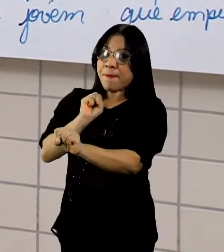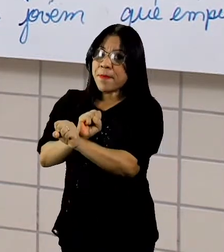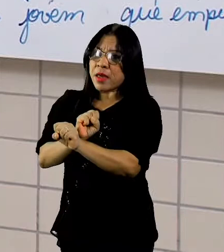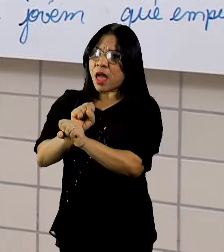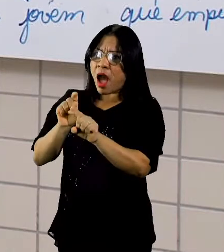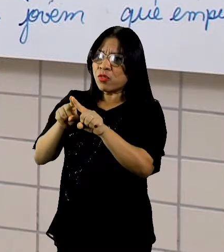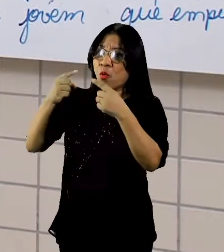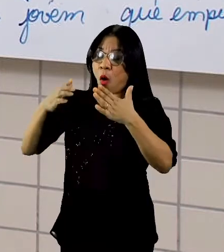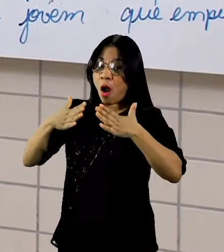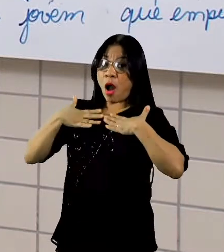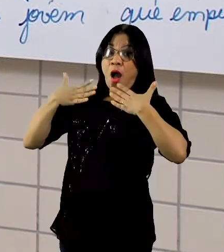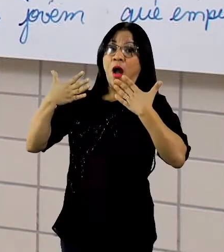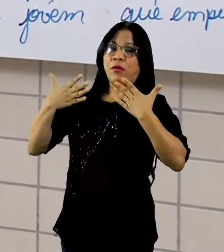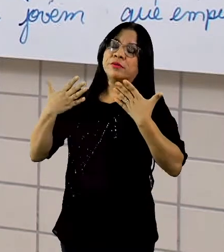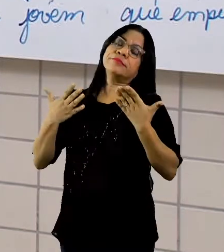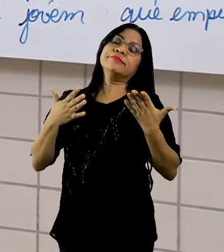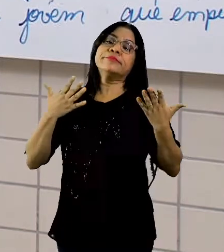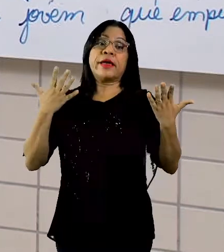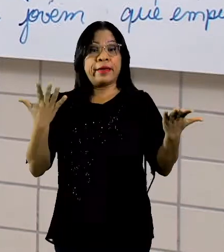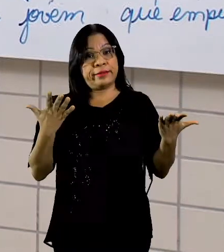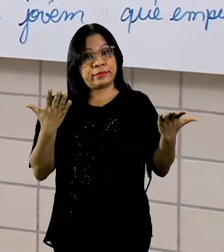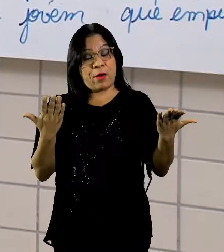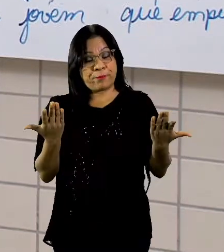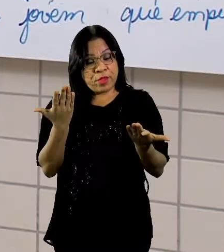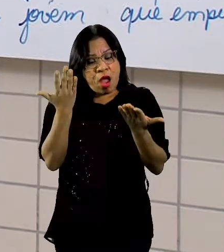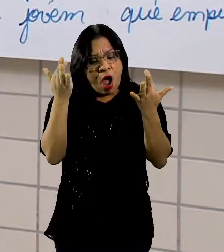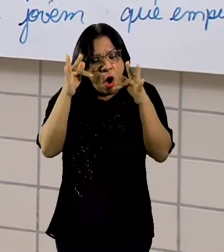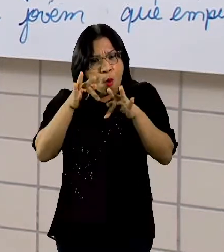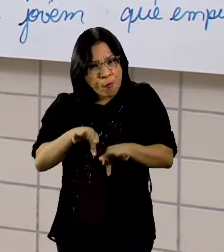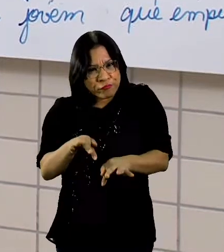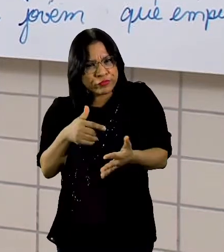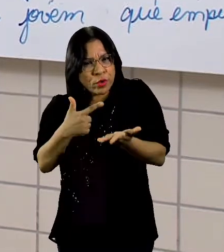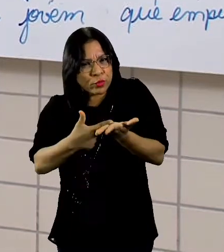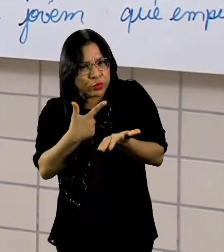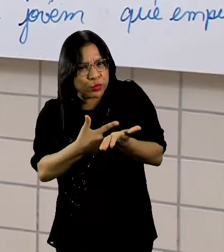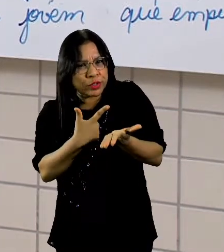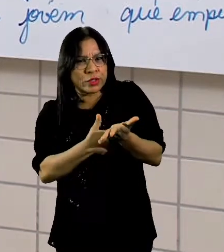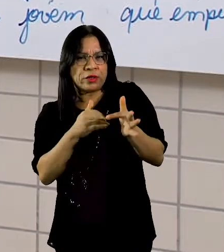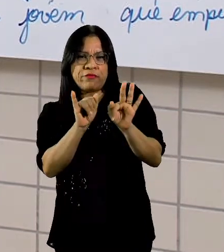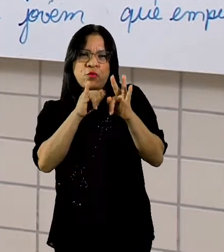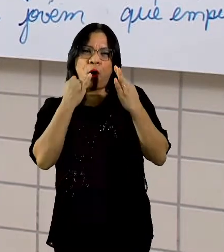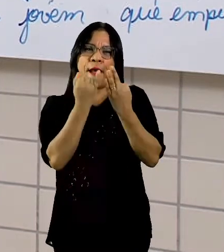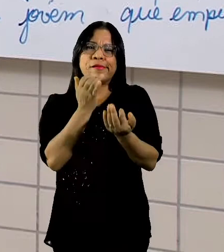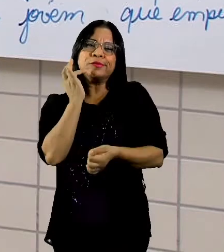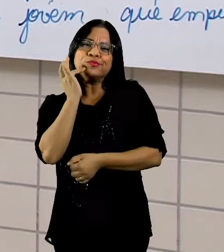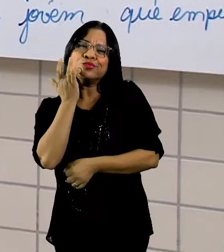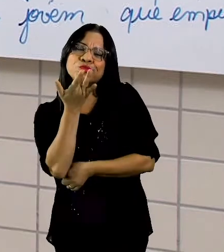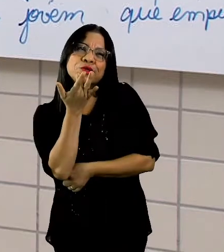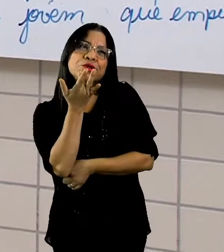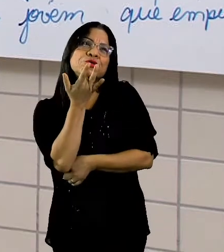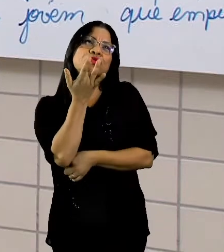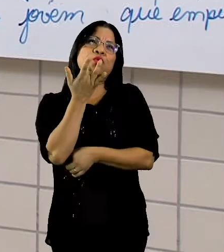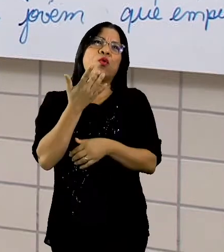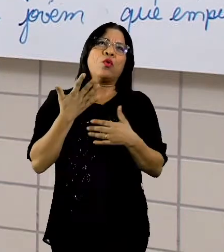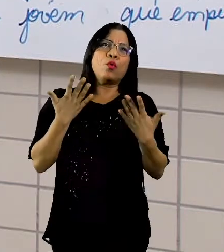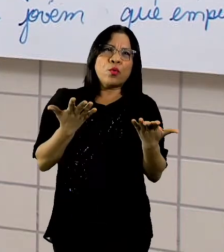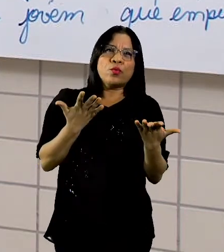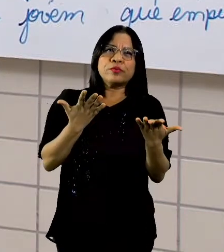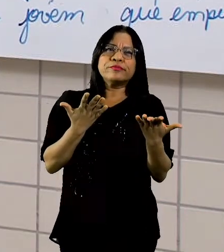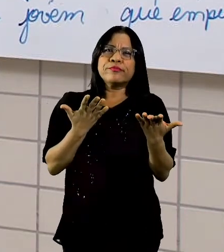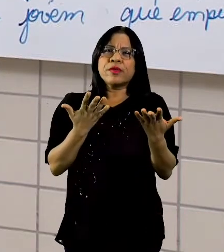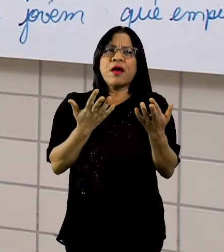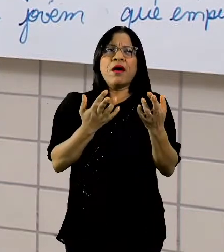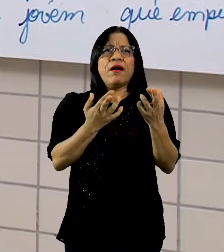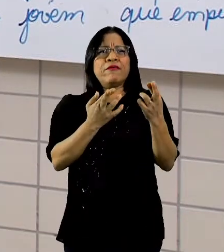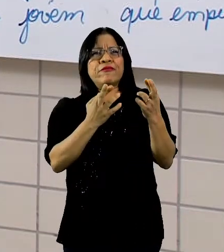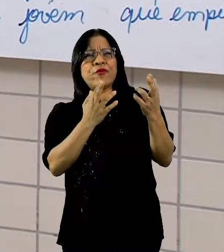desfecho do livro A Ilha do Tesouro foi algo esperado ou